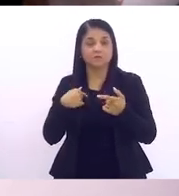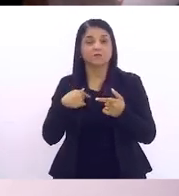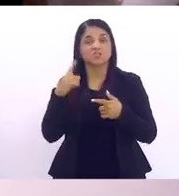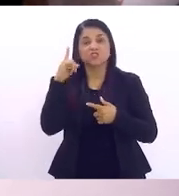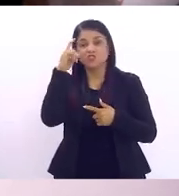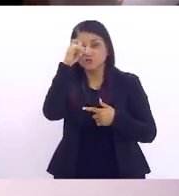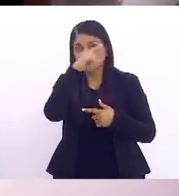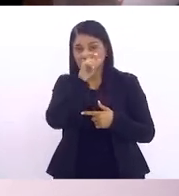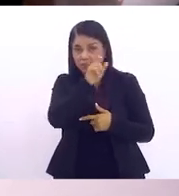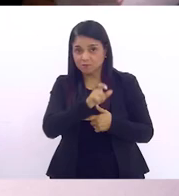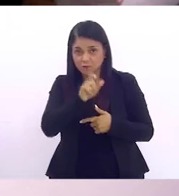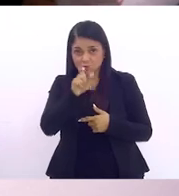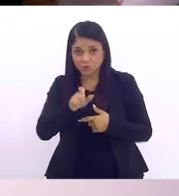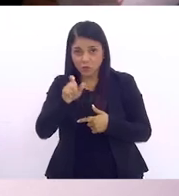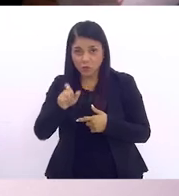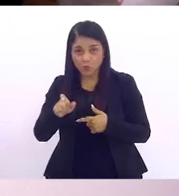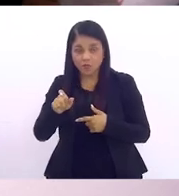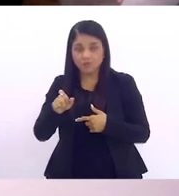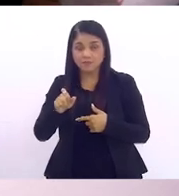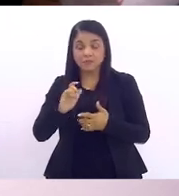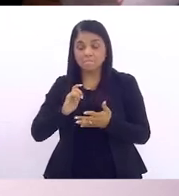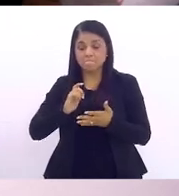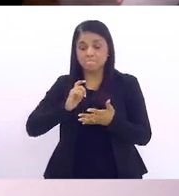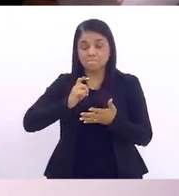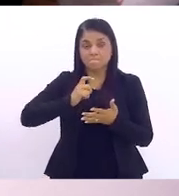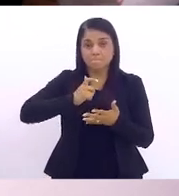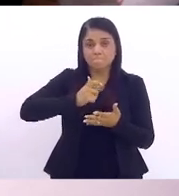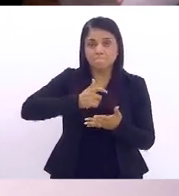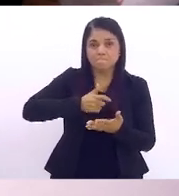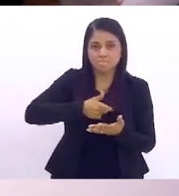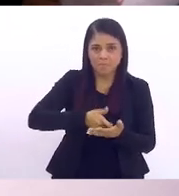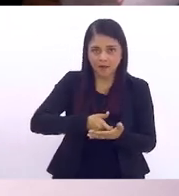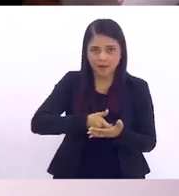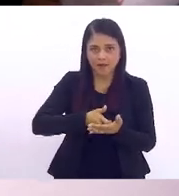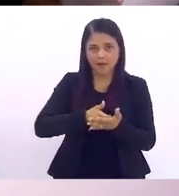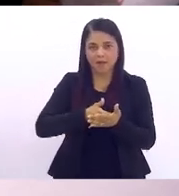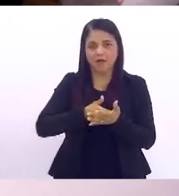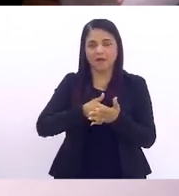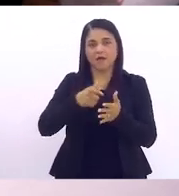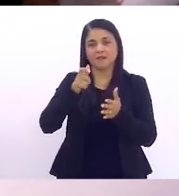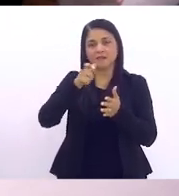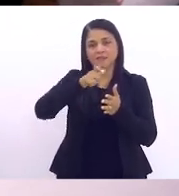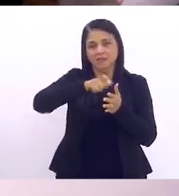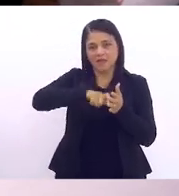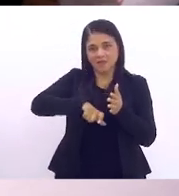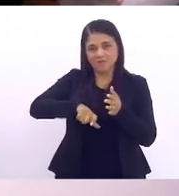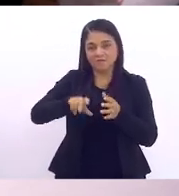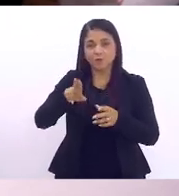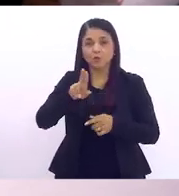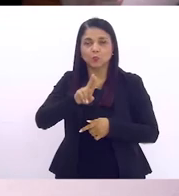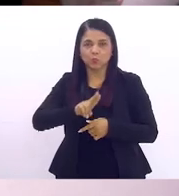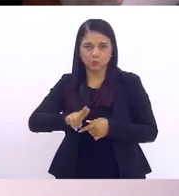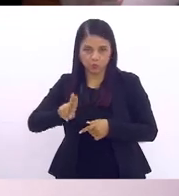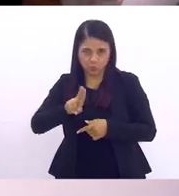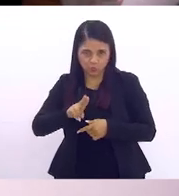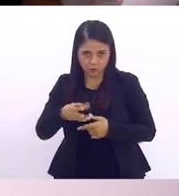eh em promover o pagamento da tarifa respectiva pelo uso